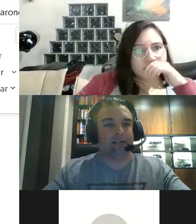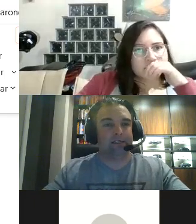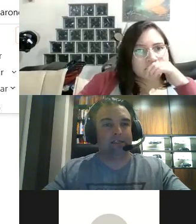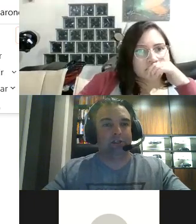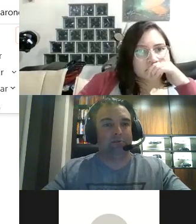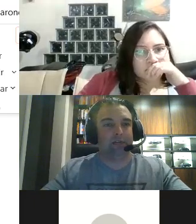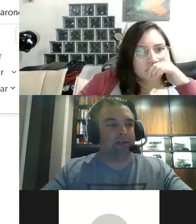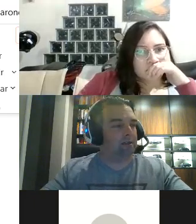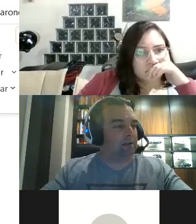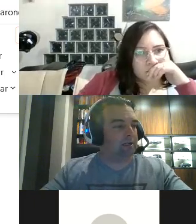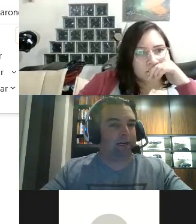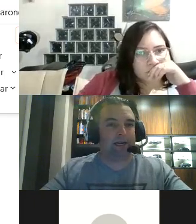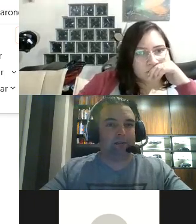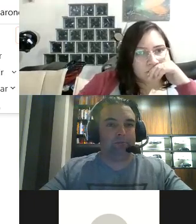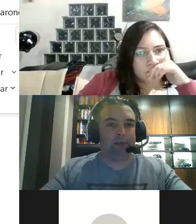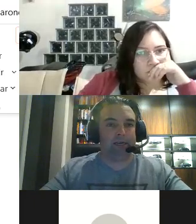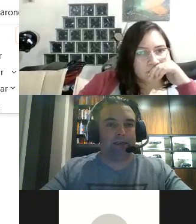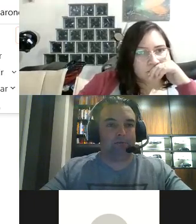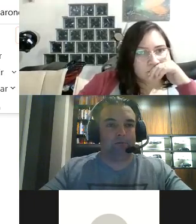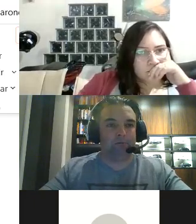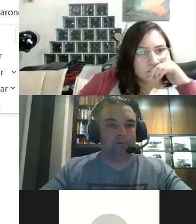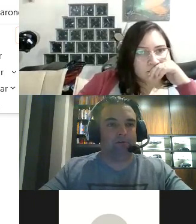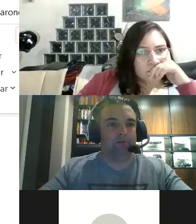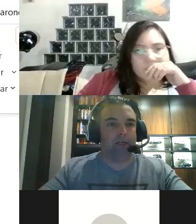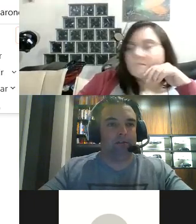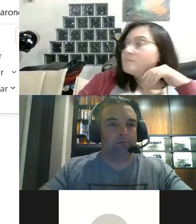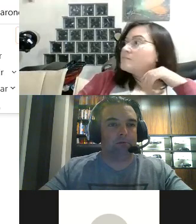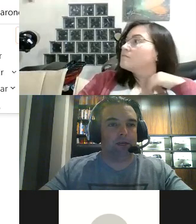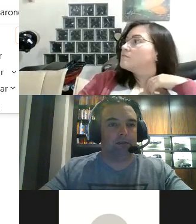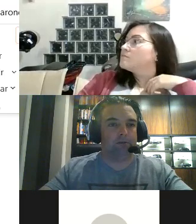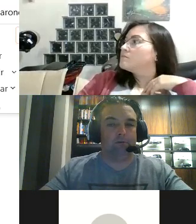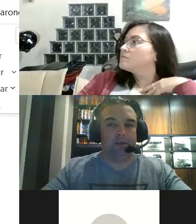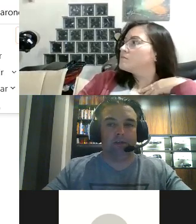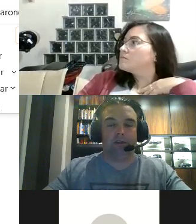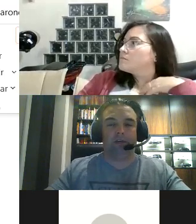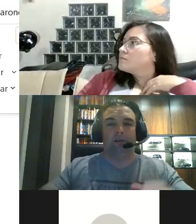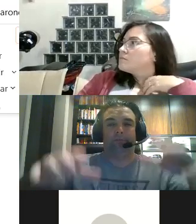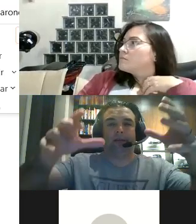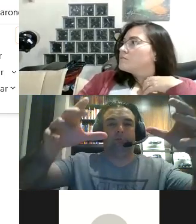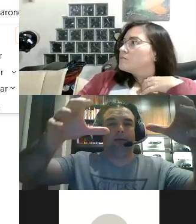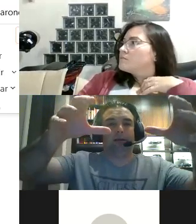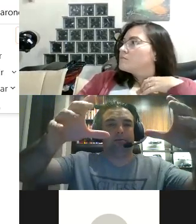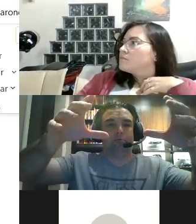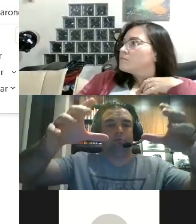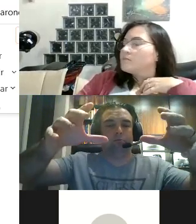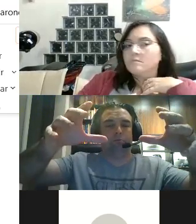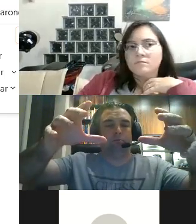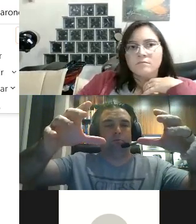aqueles caras que tinham lá largados e pelados, sobreviventes, não sei o que, na Discovery, pega